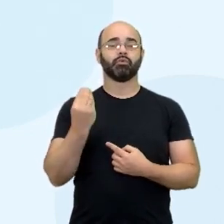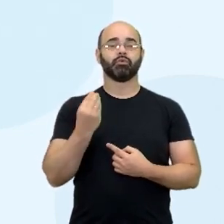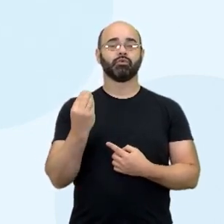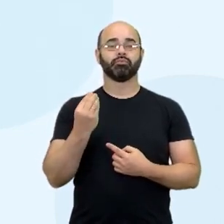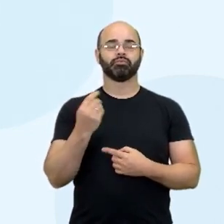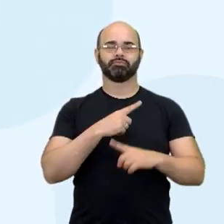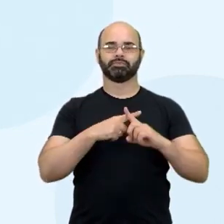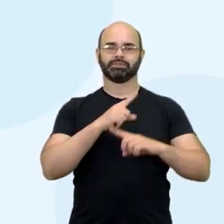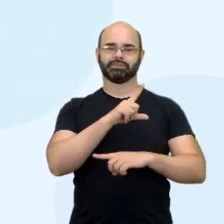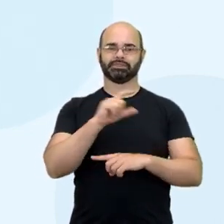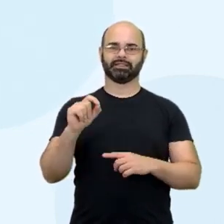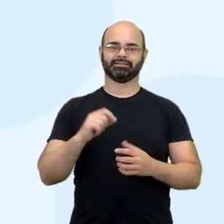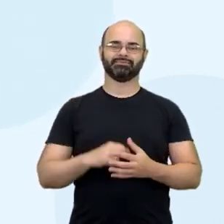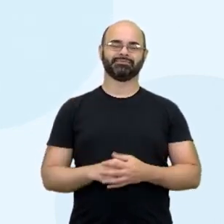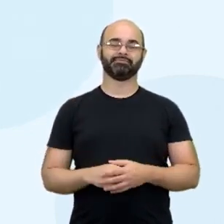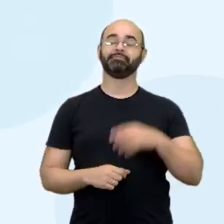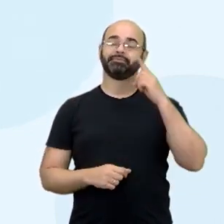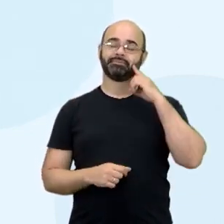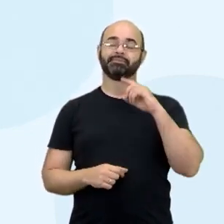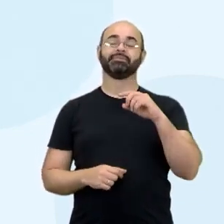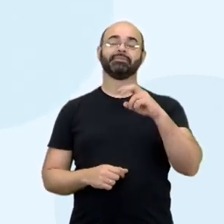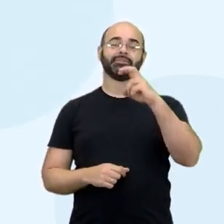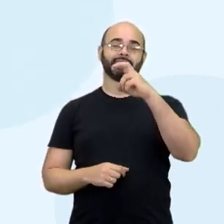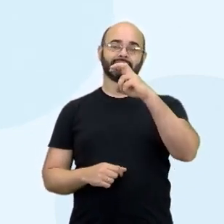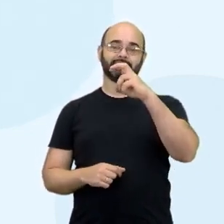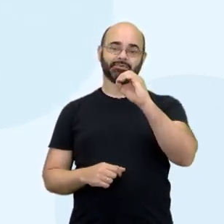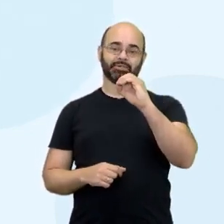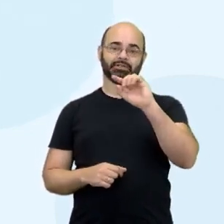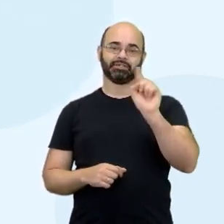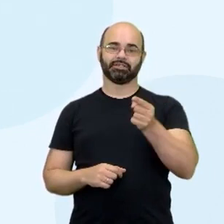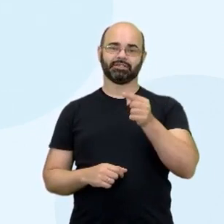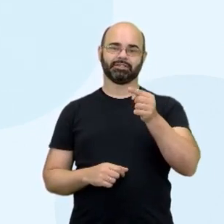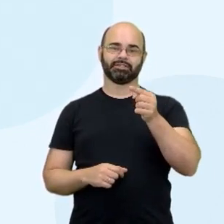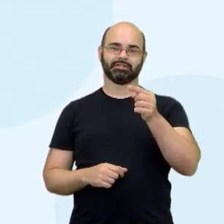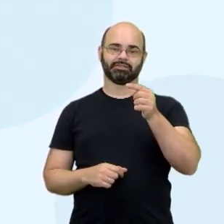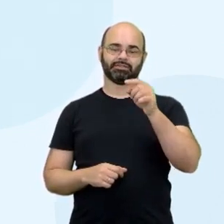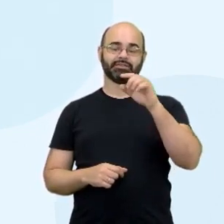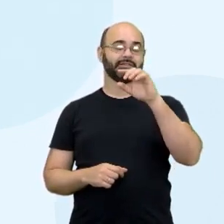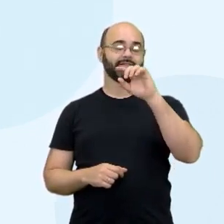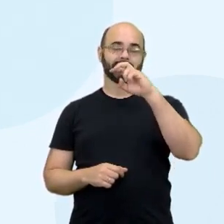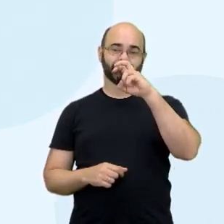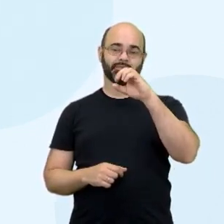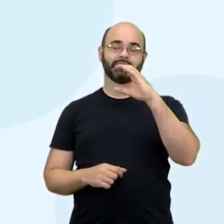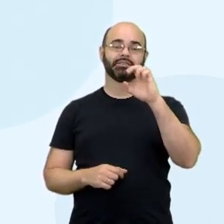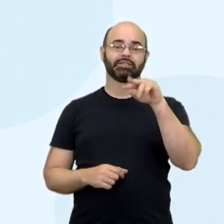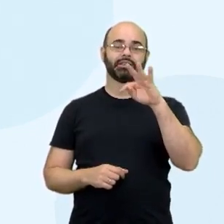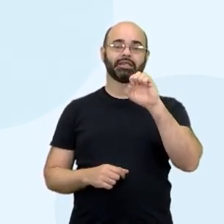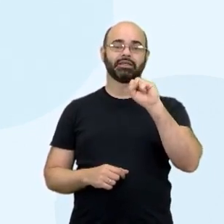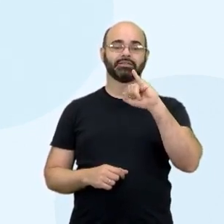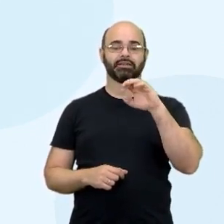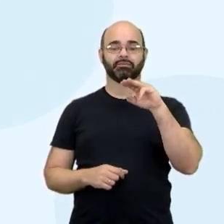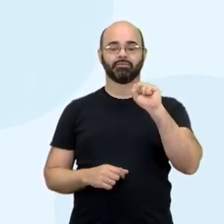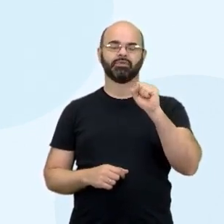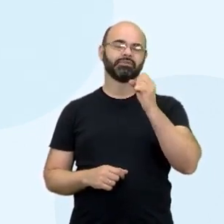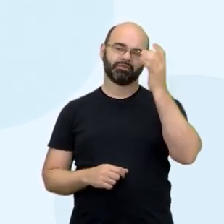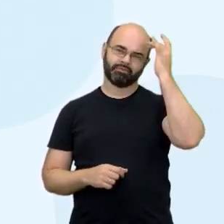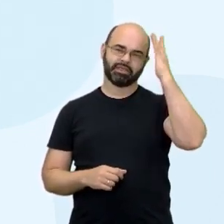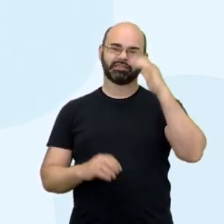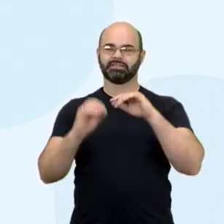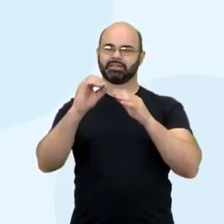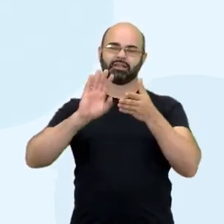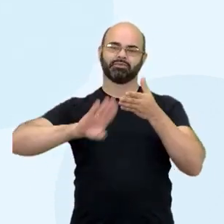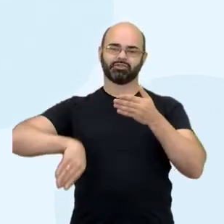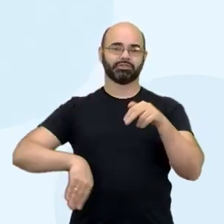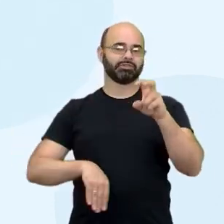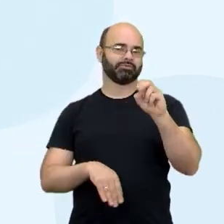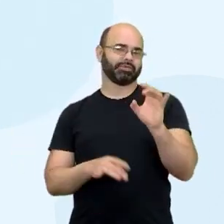esses 50 centésimos aí, o nome já está falando, né? Sim. 50 centésimos, né? É só tirar o zero e a vírgula aí fica tudo certo. Mas se você multiplicar,